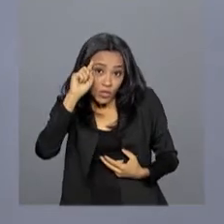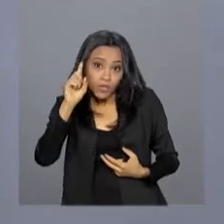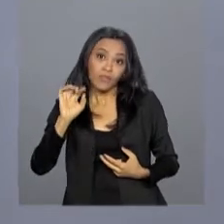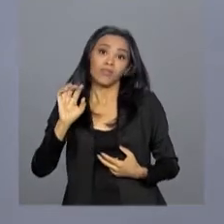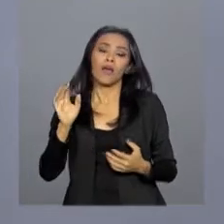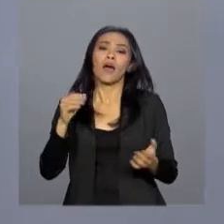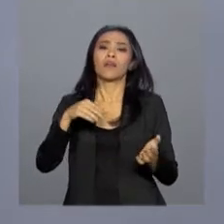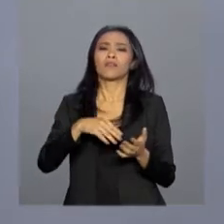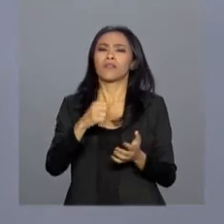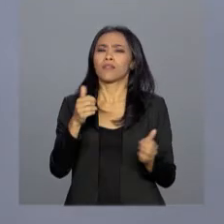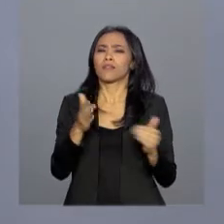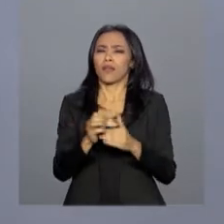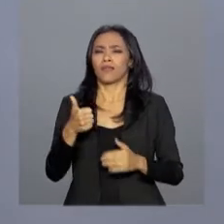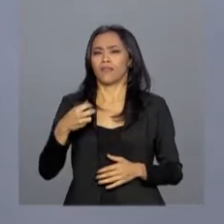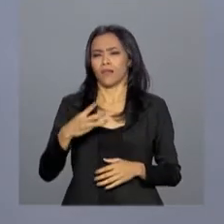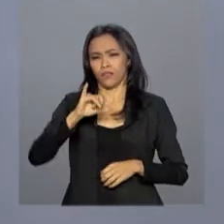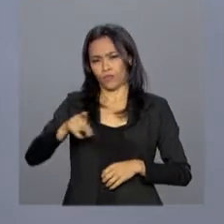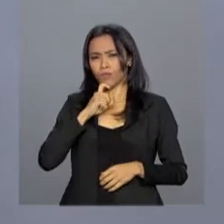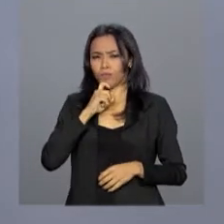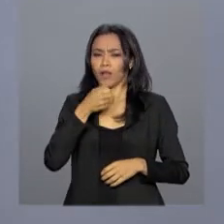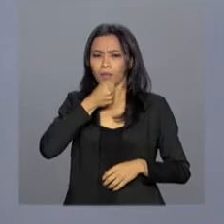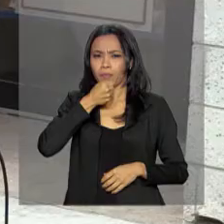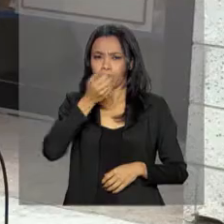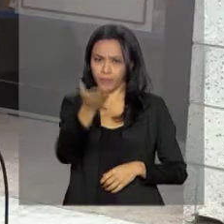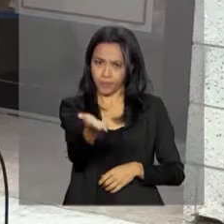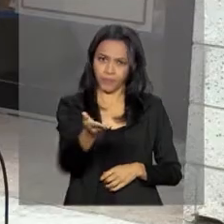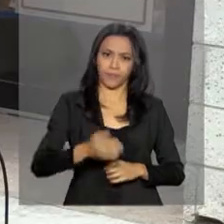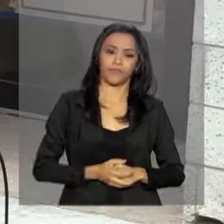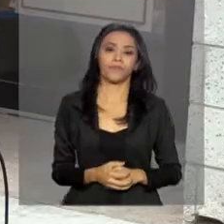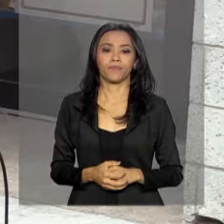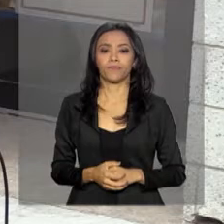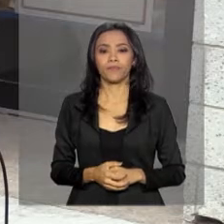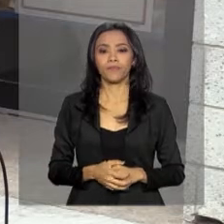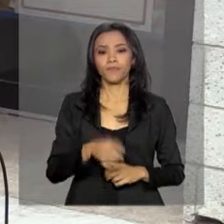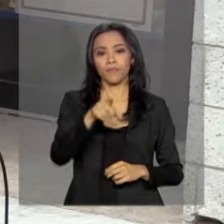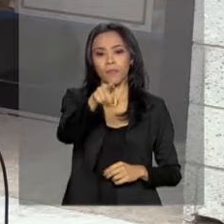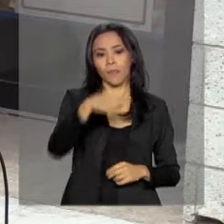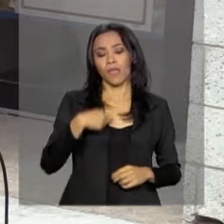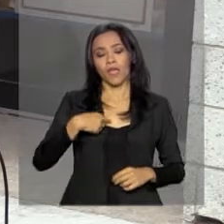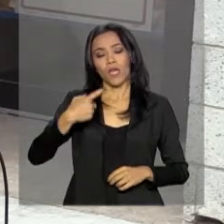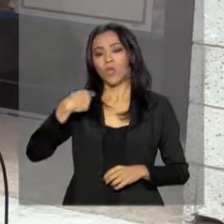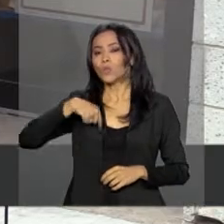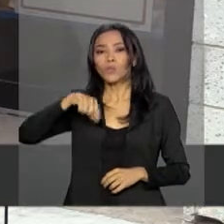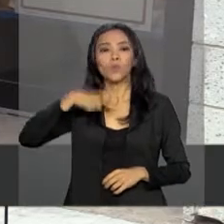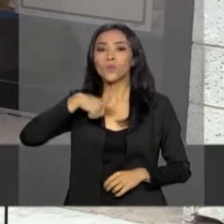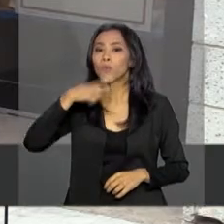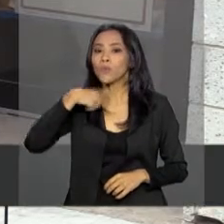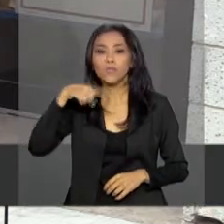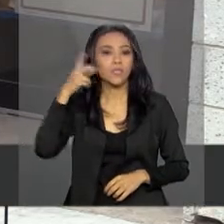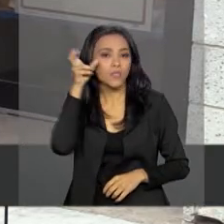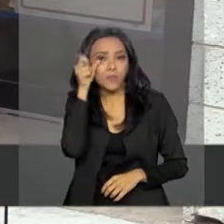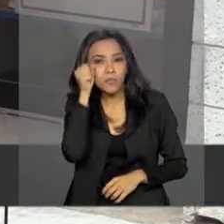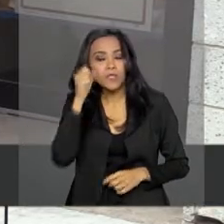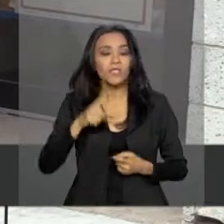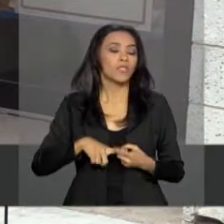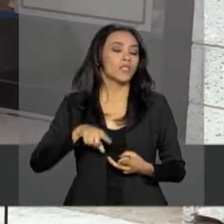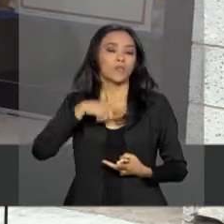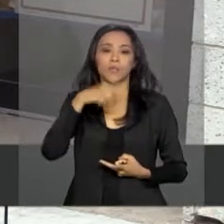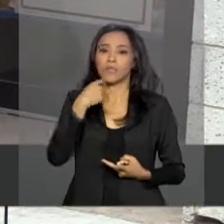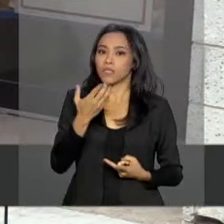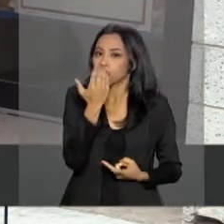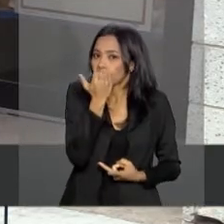abrigo a mãe conversou com a imprensa eu não conseguia dormir não conseguia me alimentar